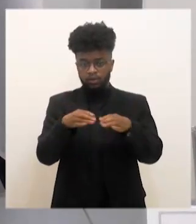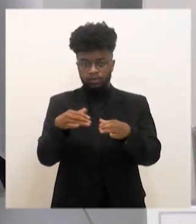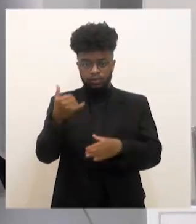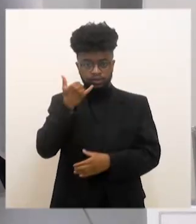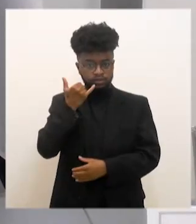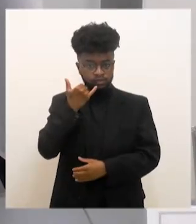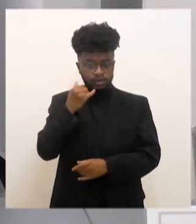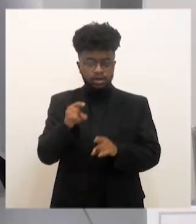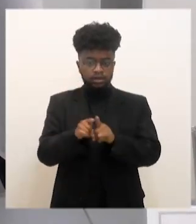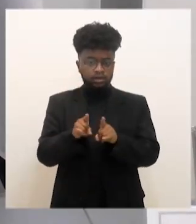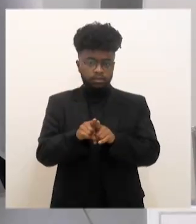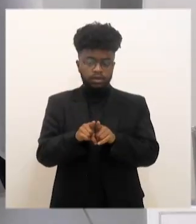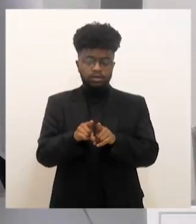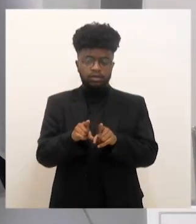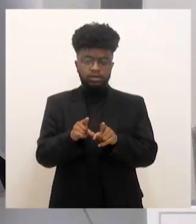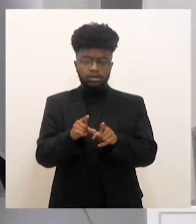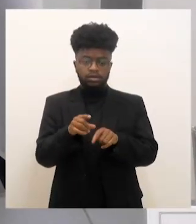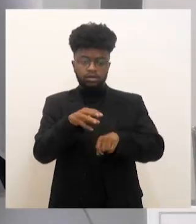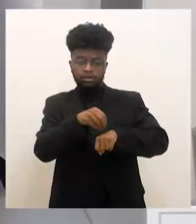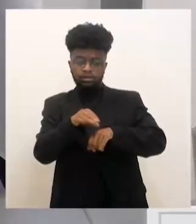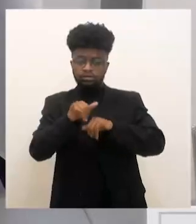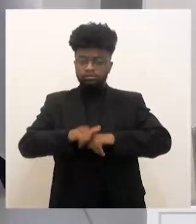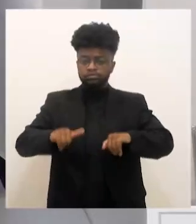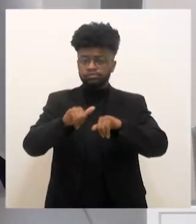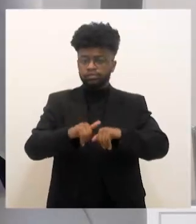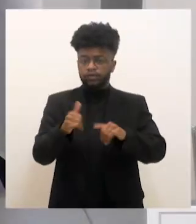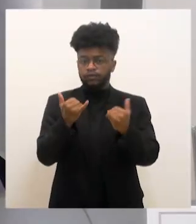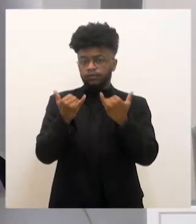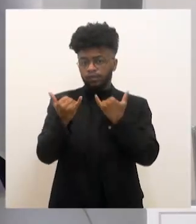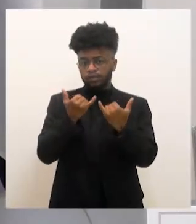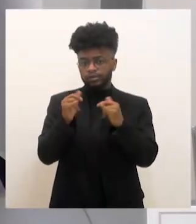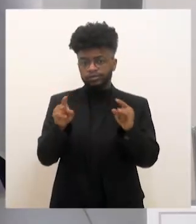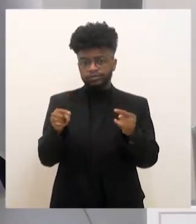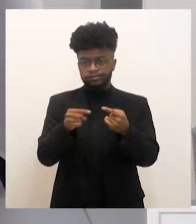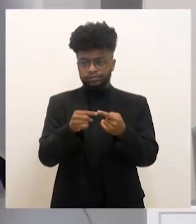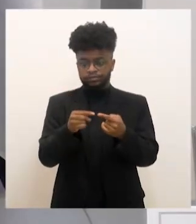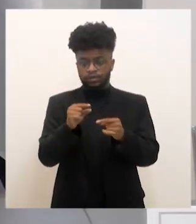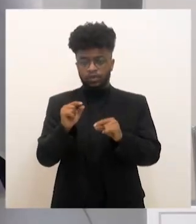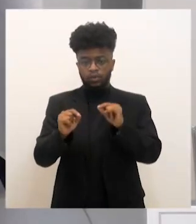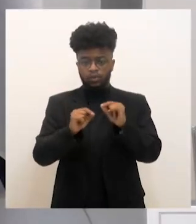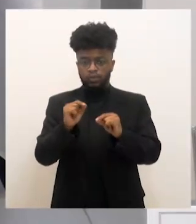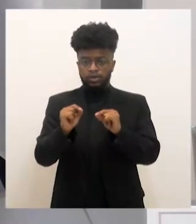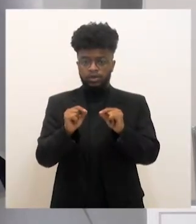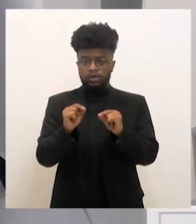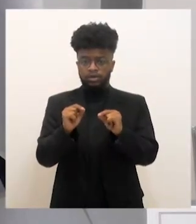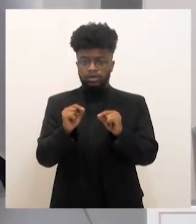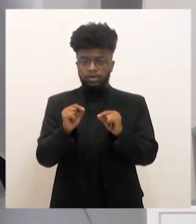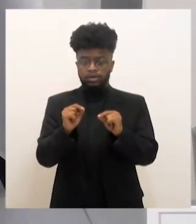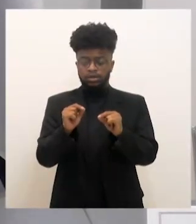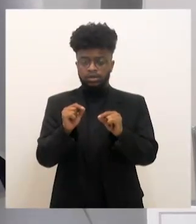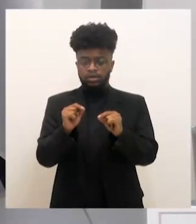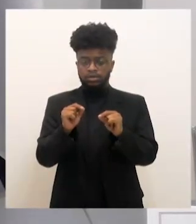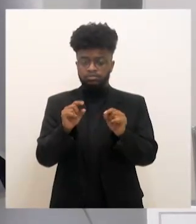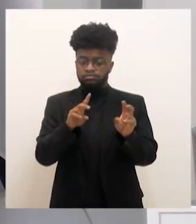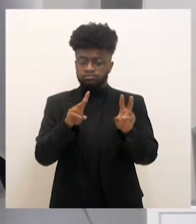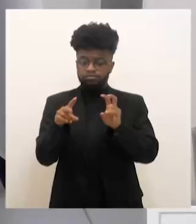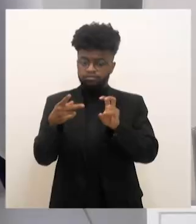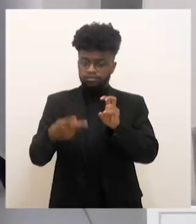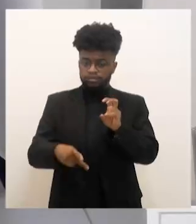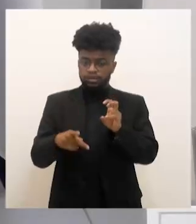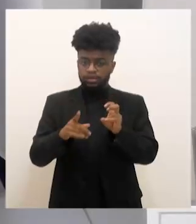telefonia fazerem ali a disseminação da informação, com base no teor que a